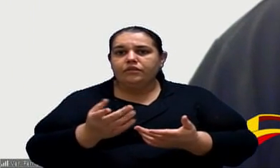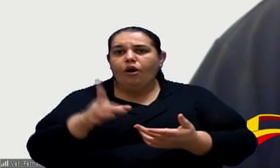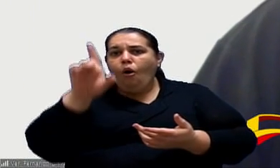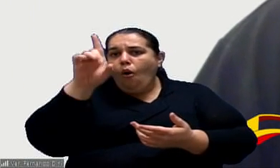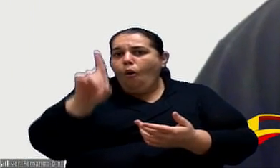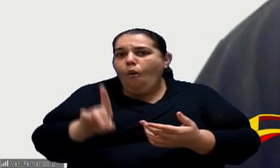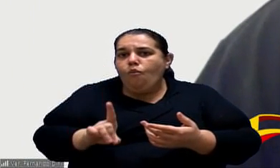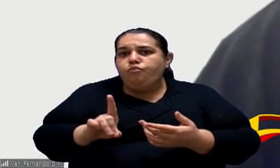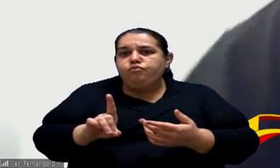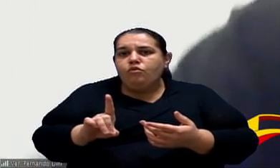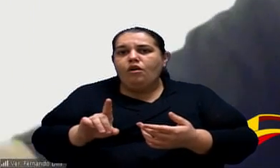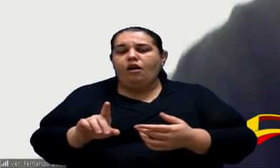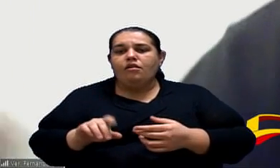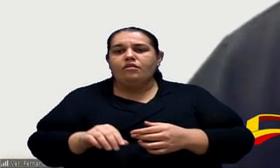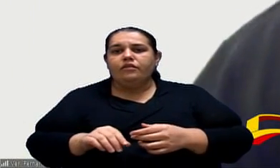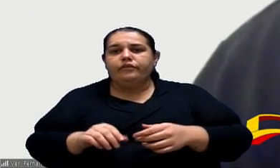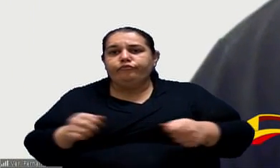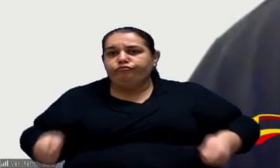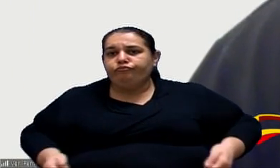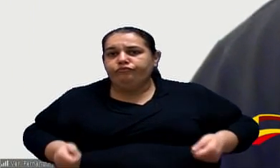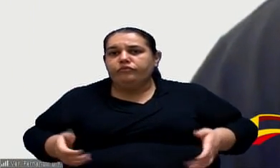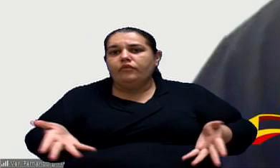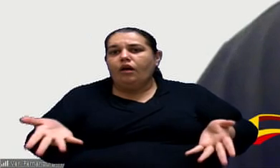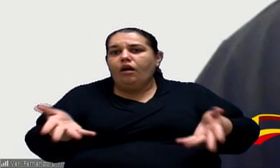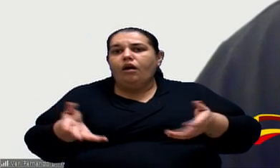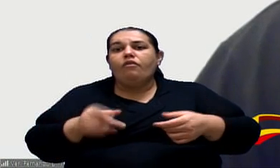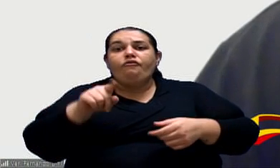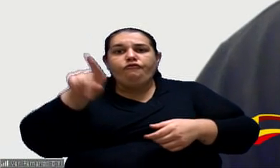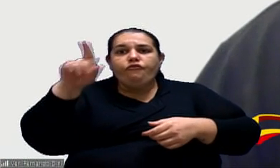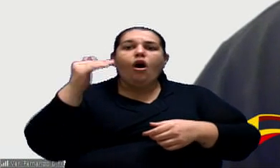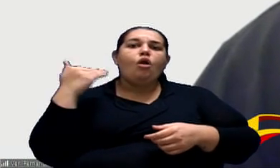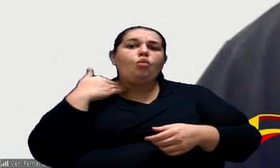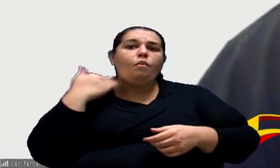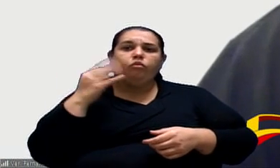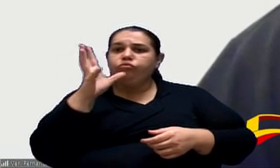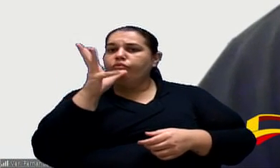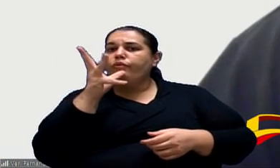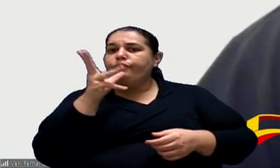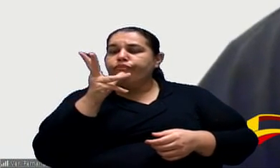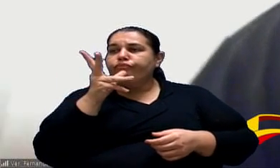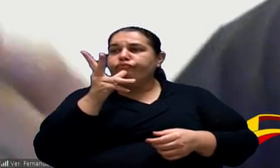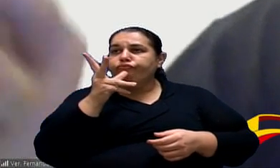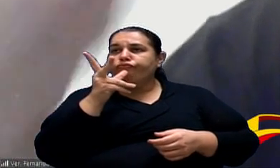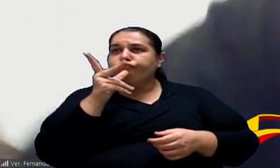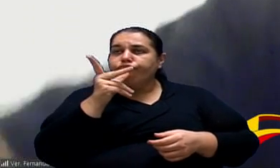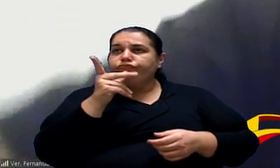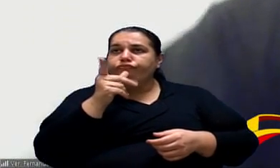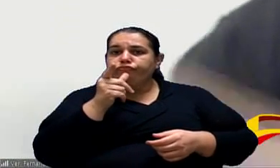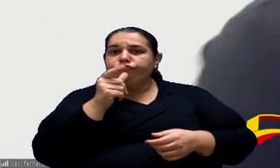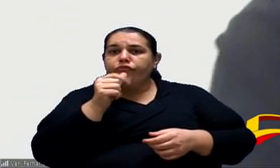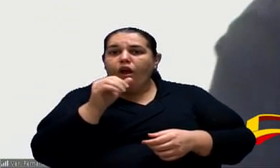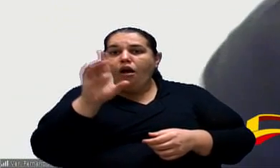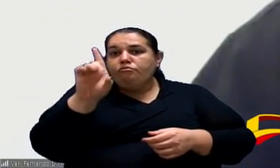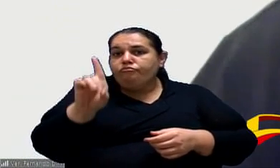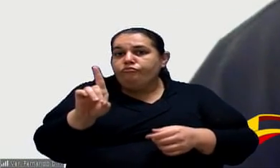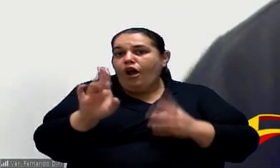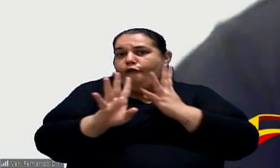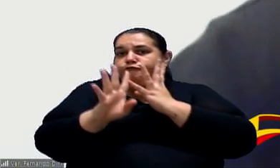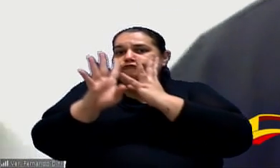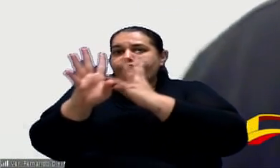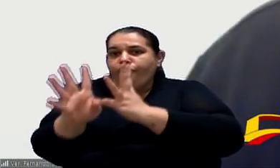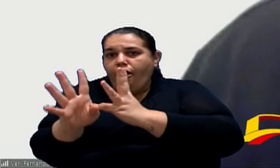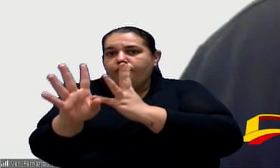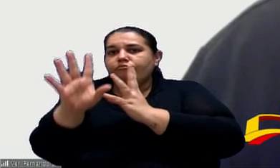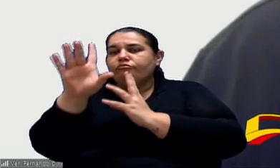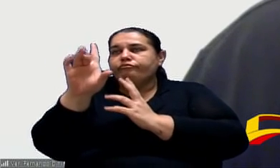deficiente físico, Luiz, vá no banco e veja se quanto tempo demora. A fila de prioridade demora muito mais do que a fila normal, que a